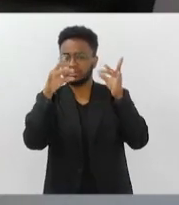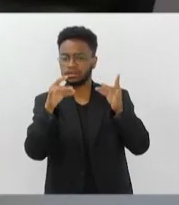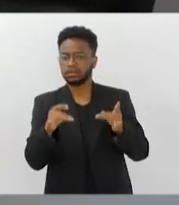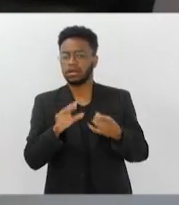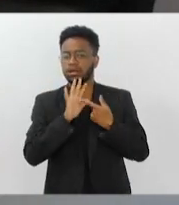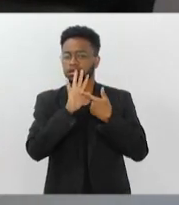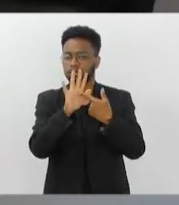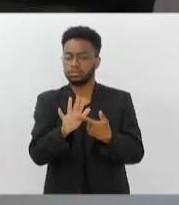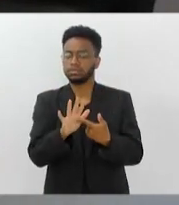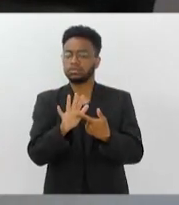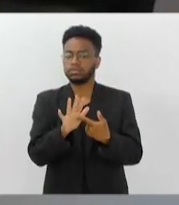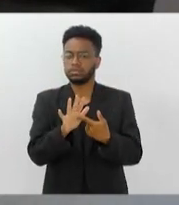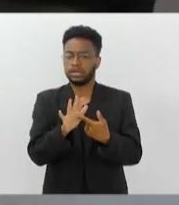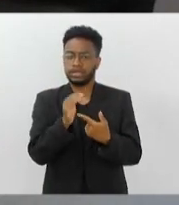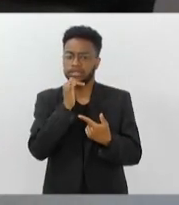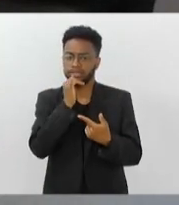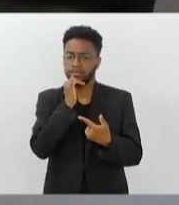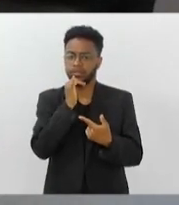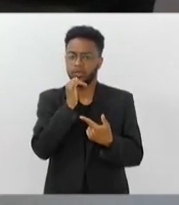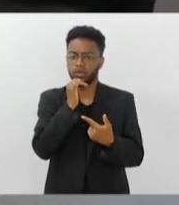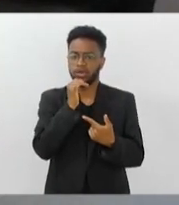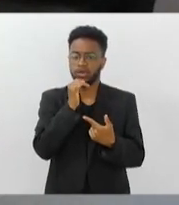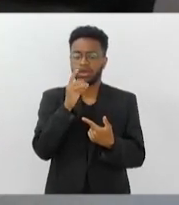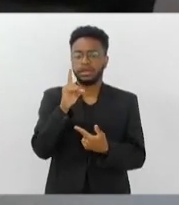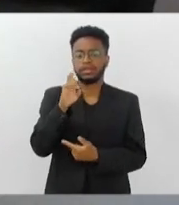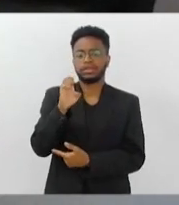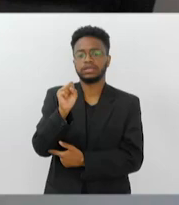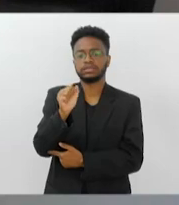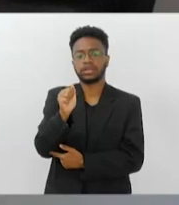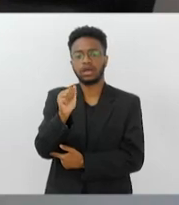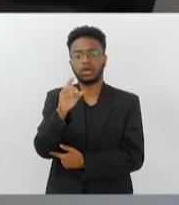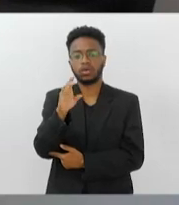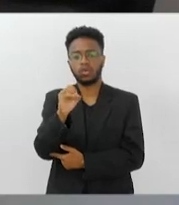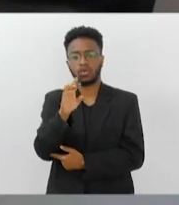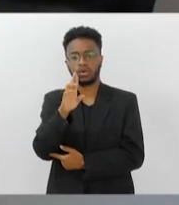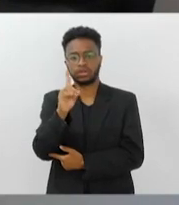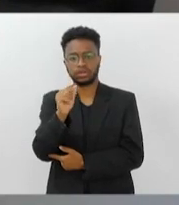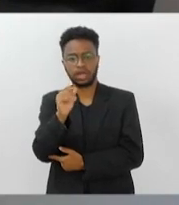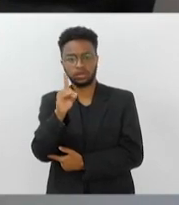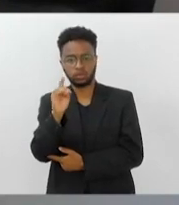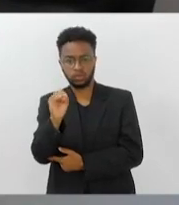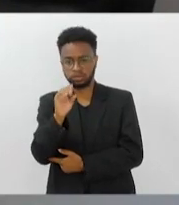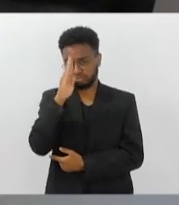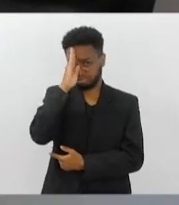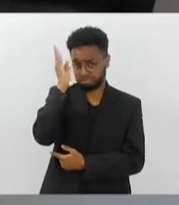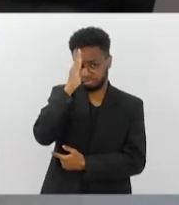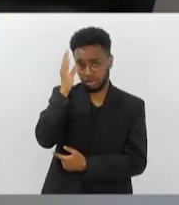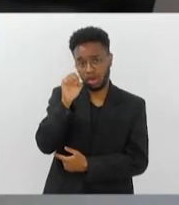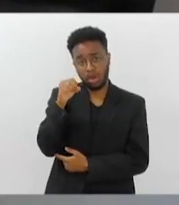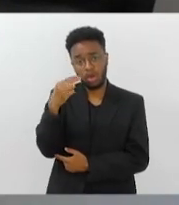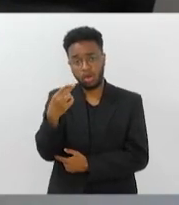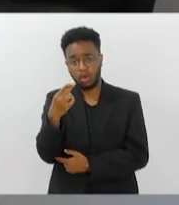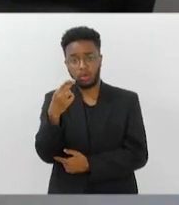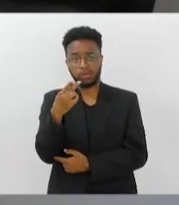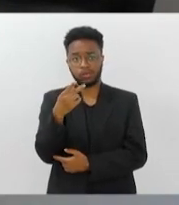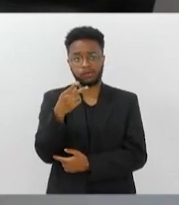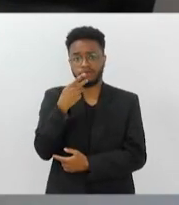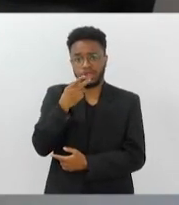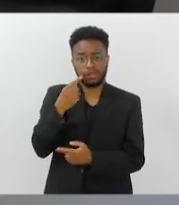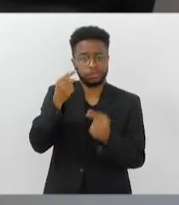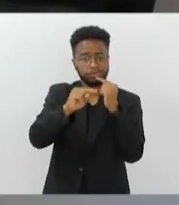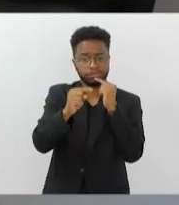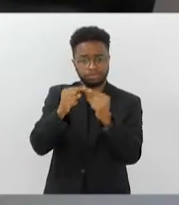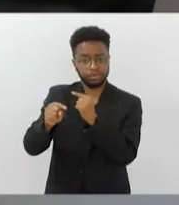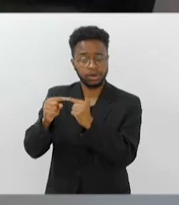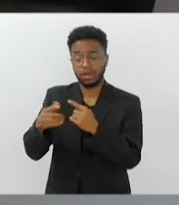claramente desacordada, delirante, alguma coisa dessa forma mais definida, porque senão